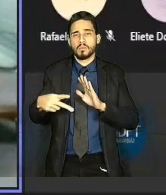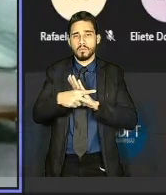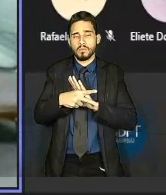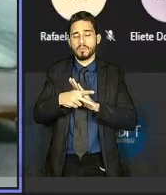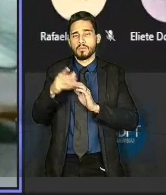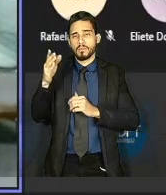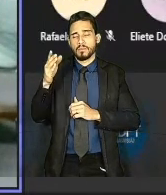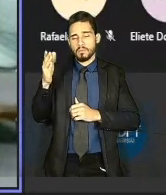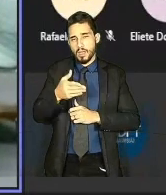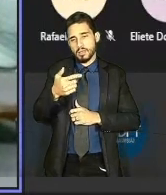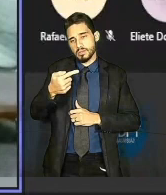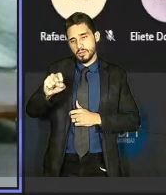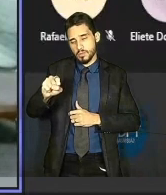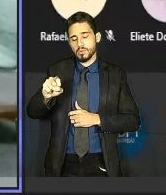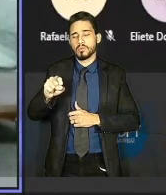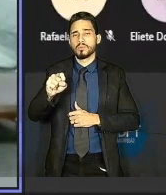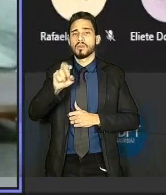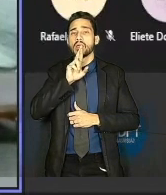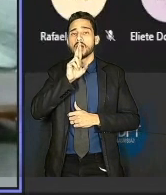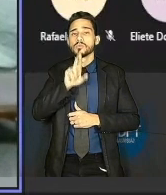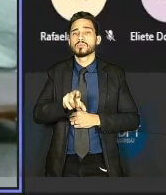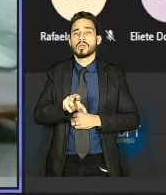072-1344 de hoje 58.